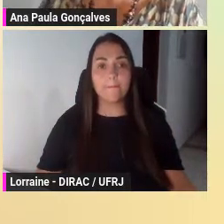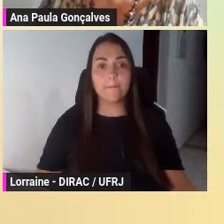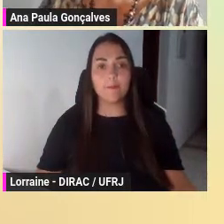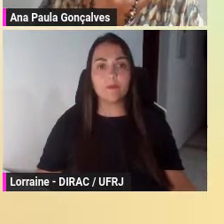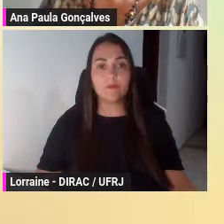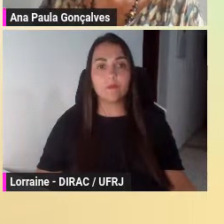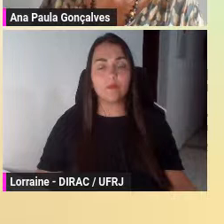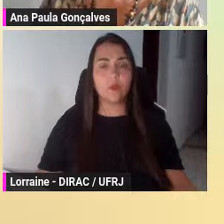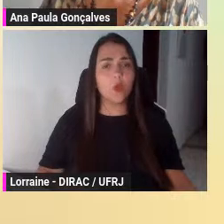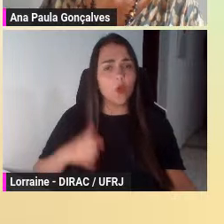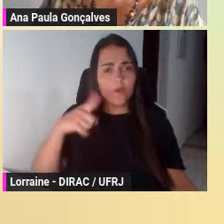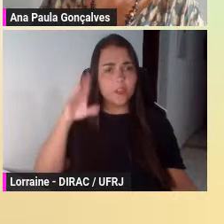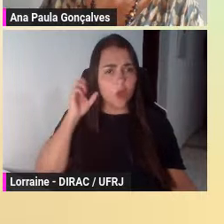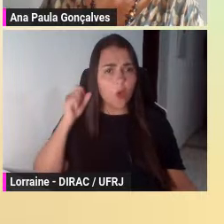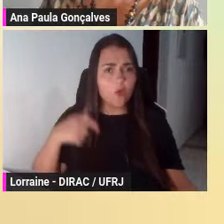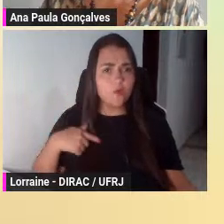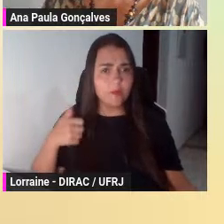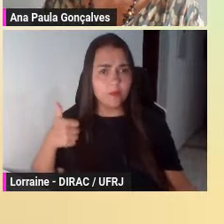Vocês estão me ouvindo?